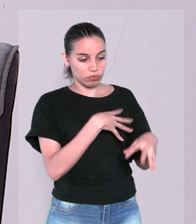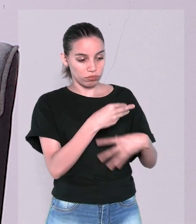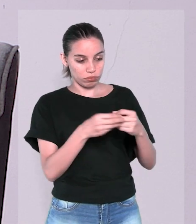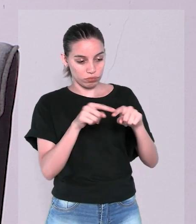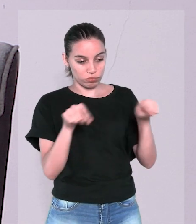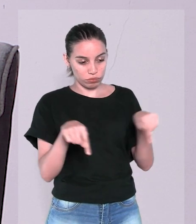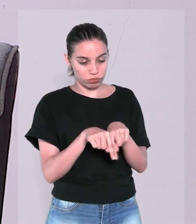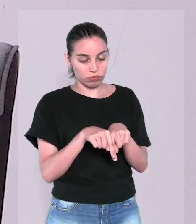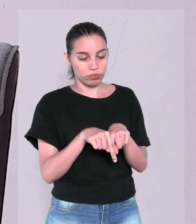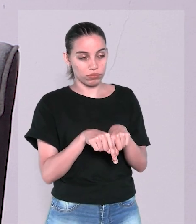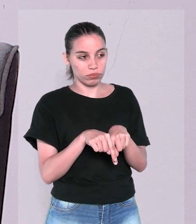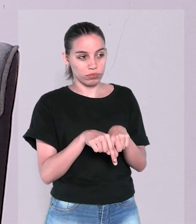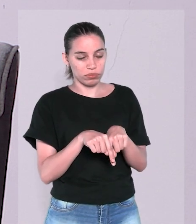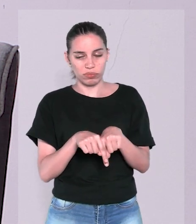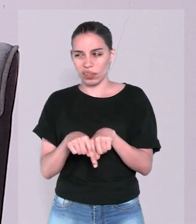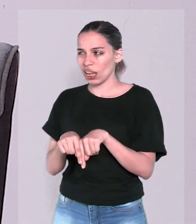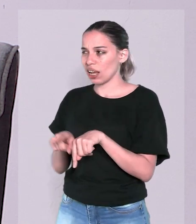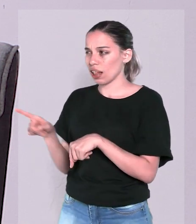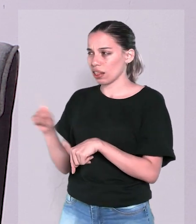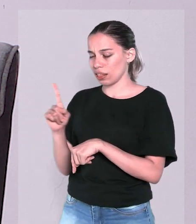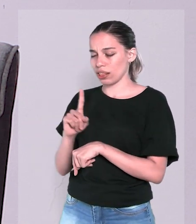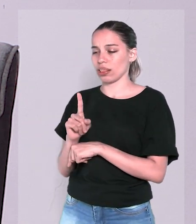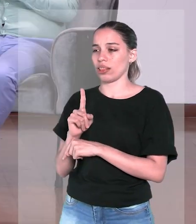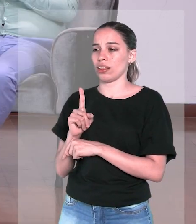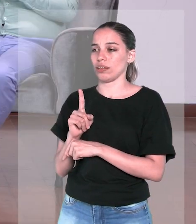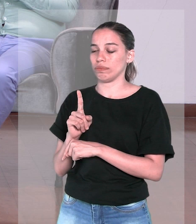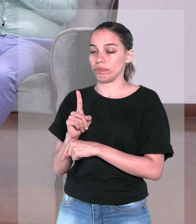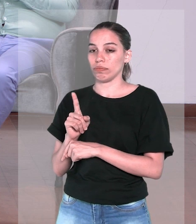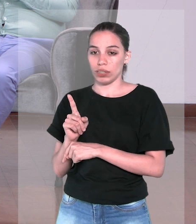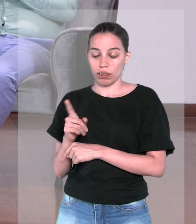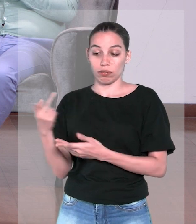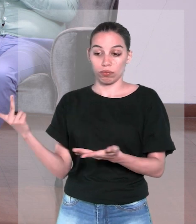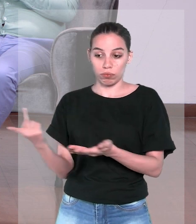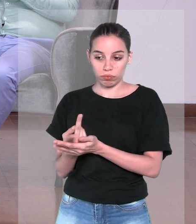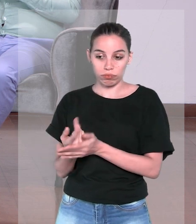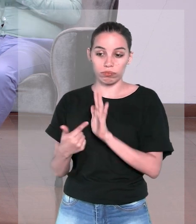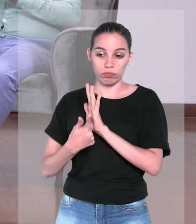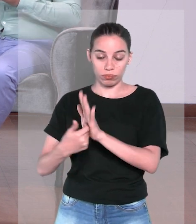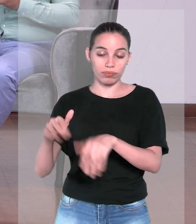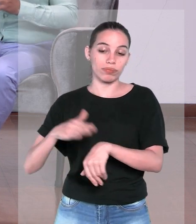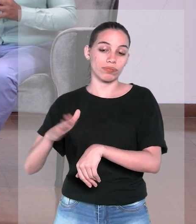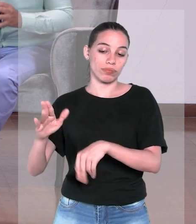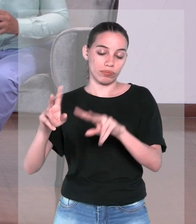meu entendimento, como uma estratégia de sobrevivência. Tá, vou dar uma paradinha, porque eu acho que agora que a gente chegou na questão